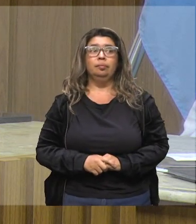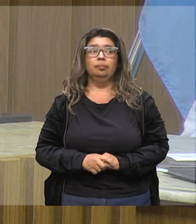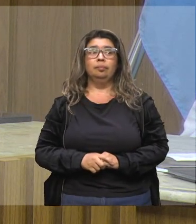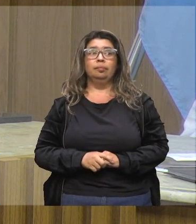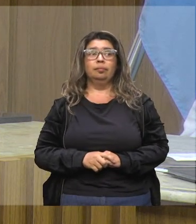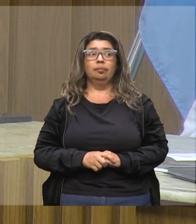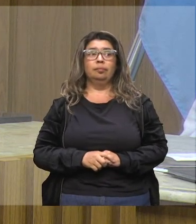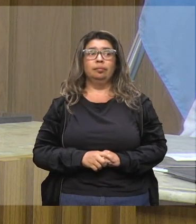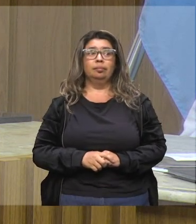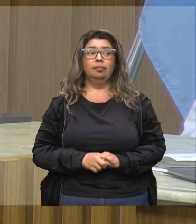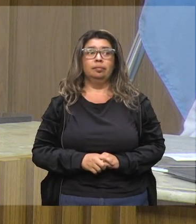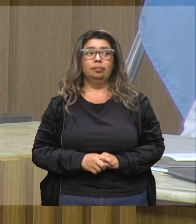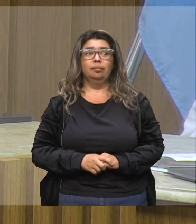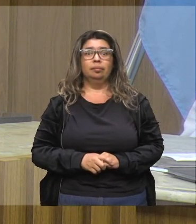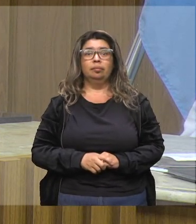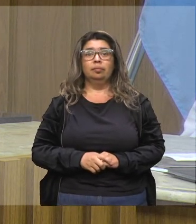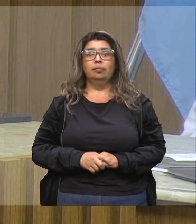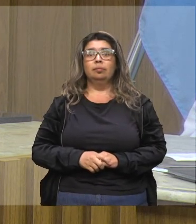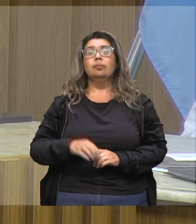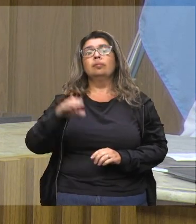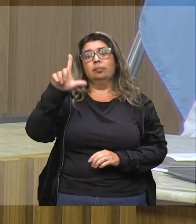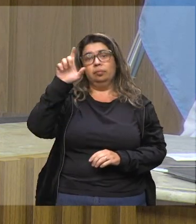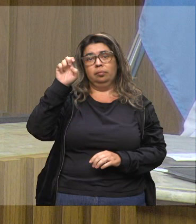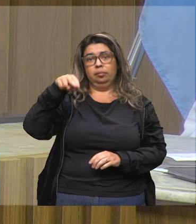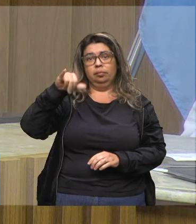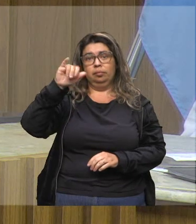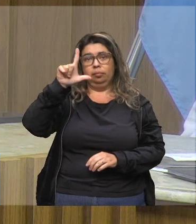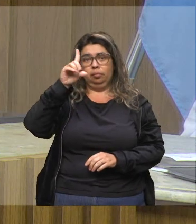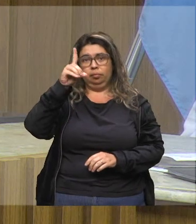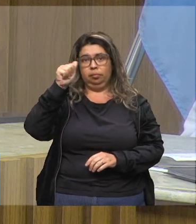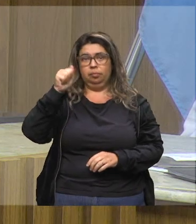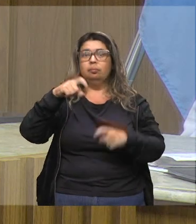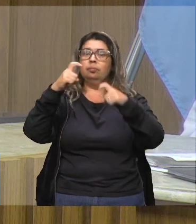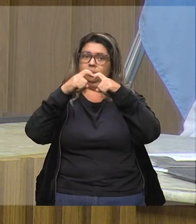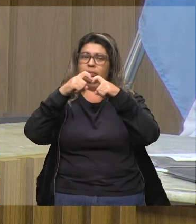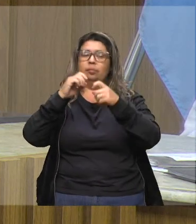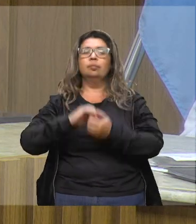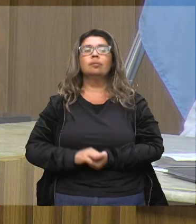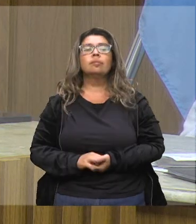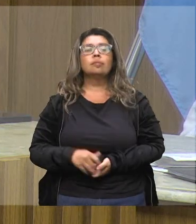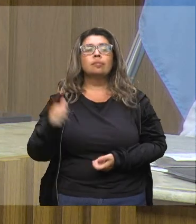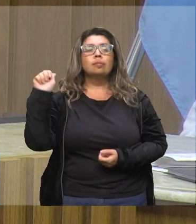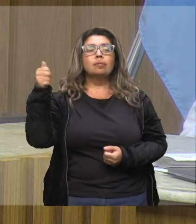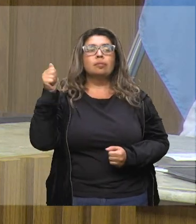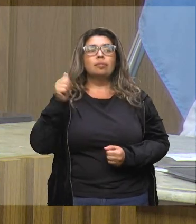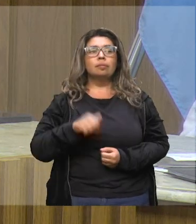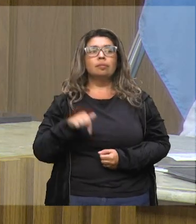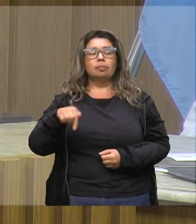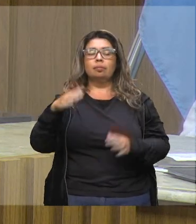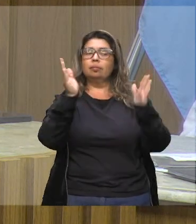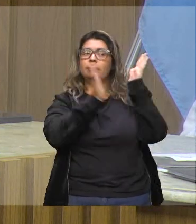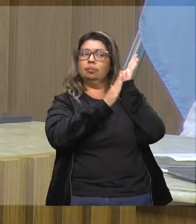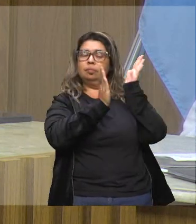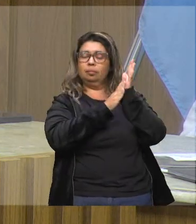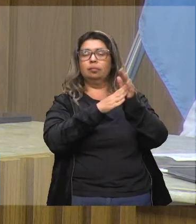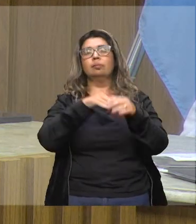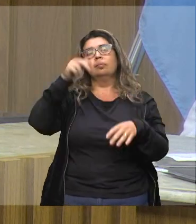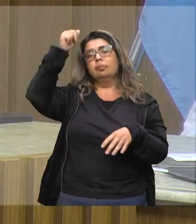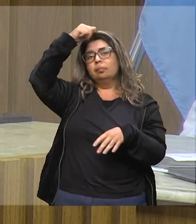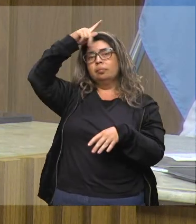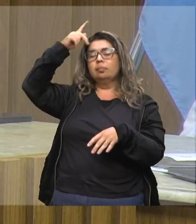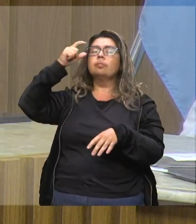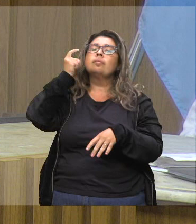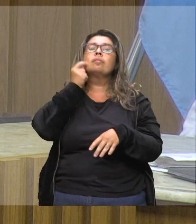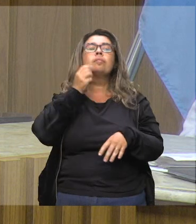a doutora Lenilda, não é? E a CIS, e aqui eu quero dar os parabéns ao prefeito municipal, Zé